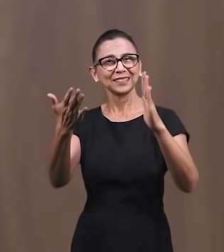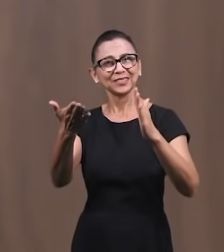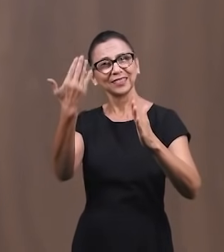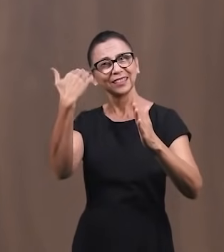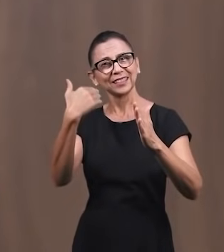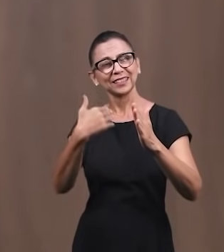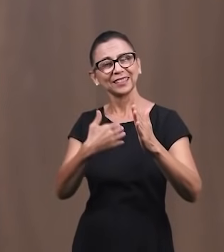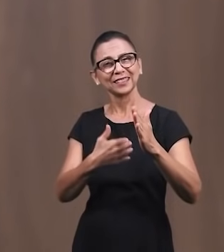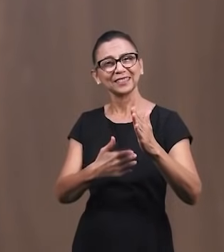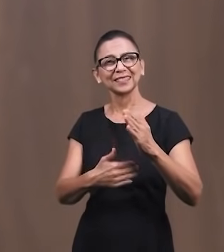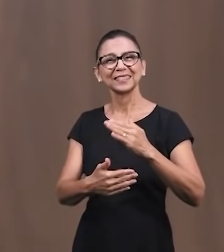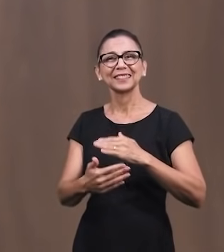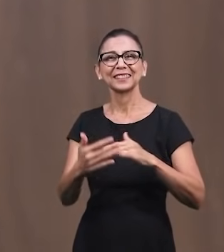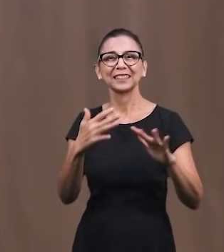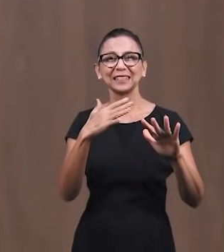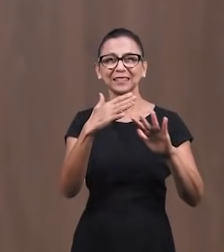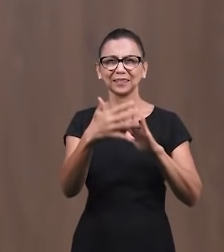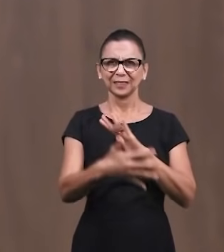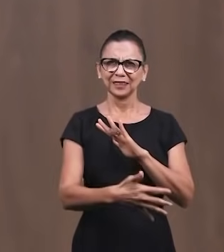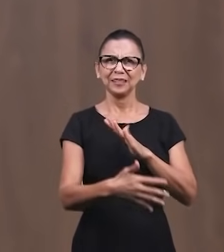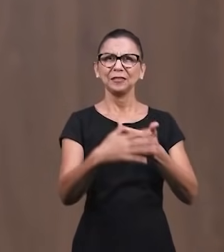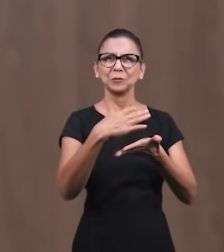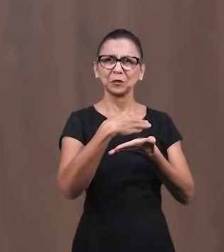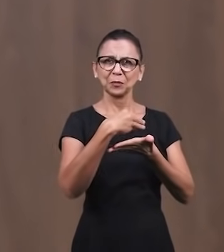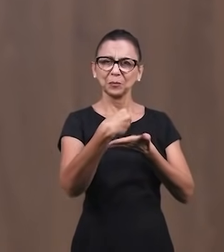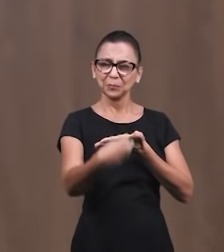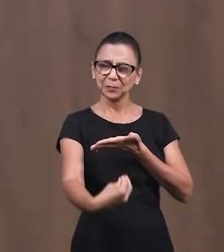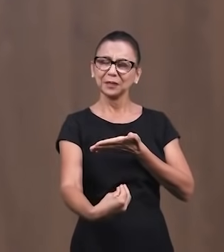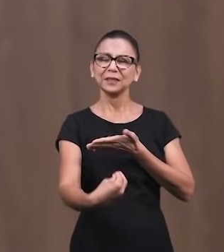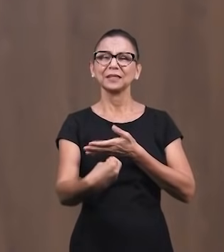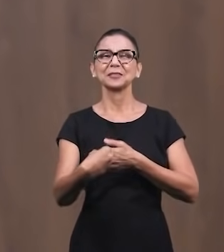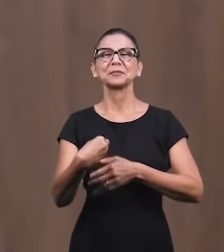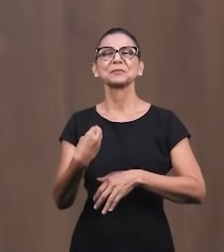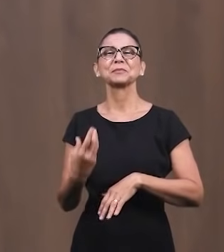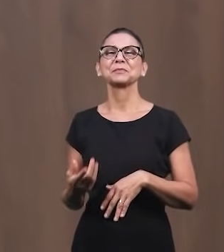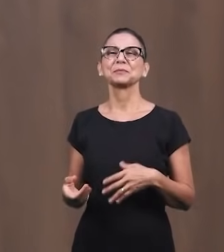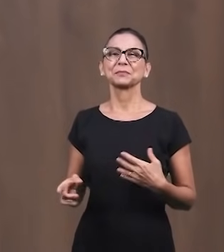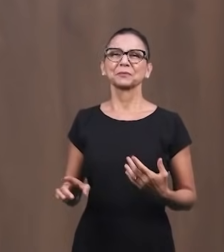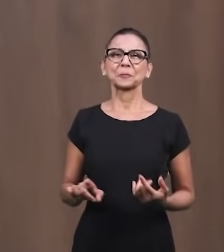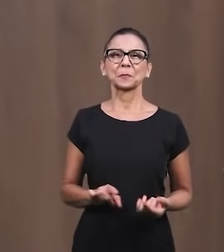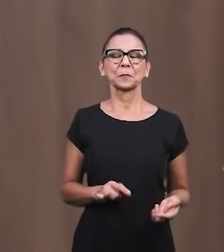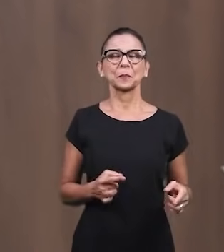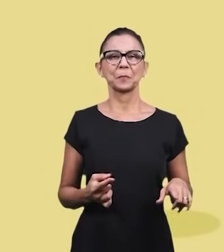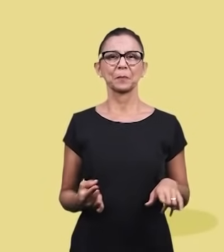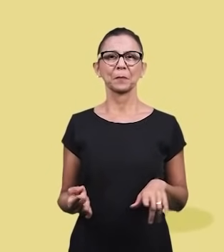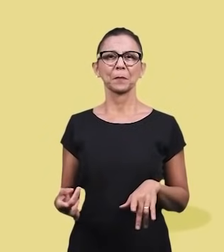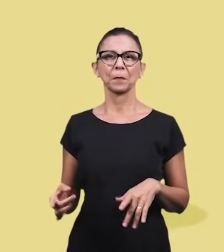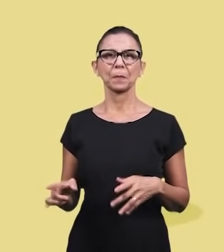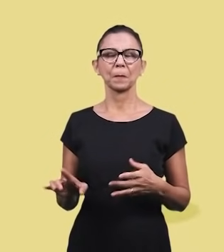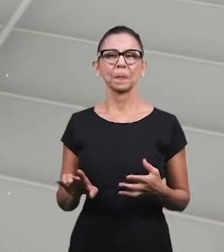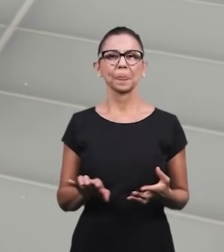Senhor conosco, a letra do louvor estará na tela. Viva esta experiência, será maravilhosa. Vamos cantar?